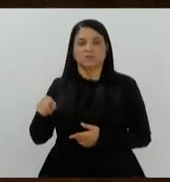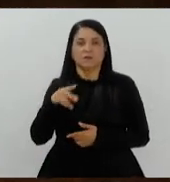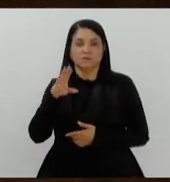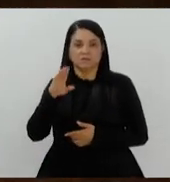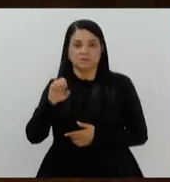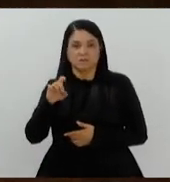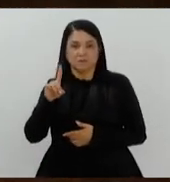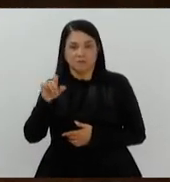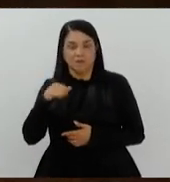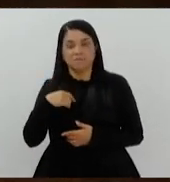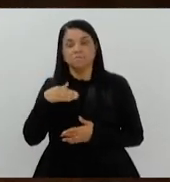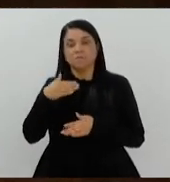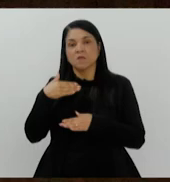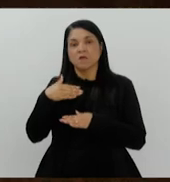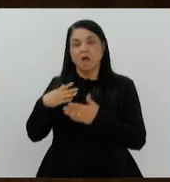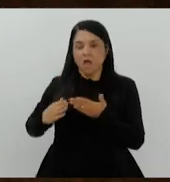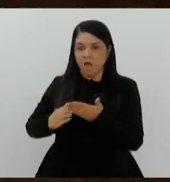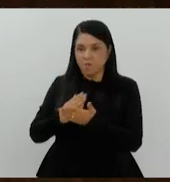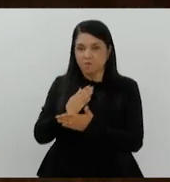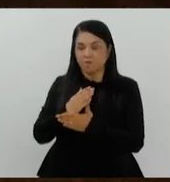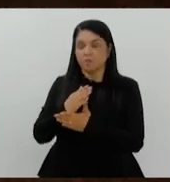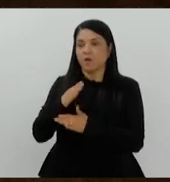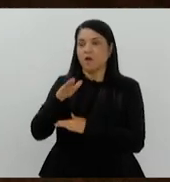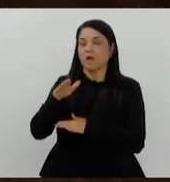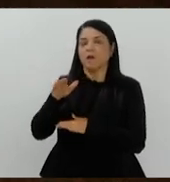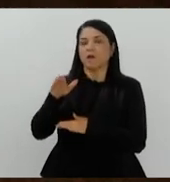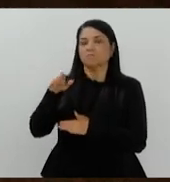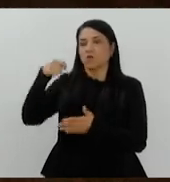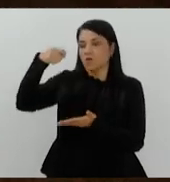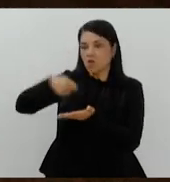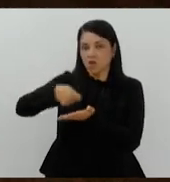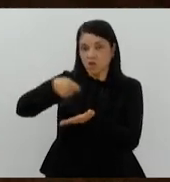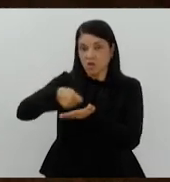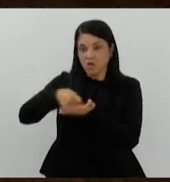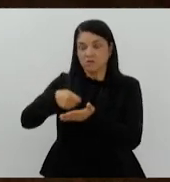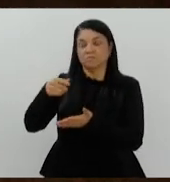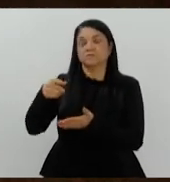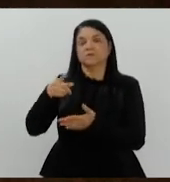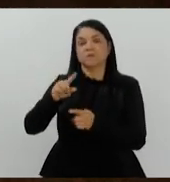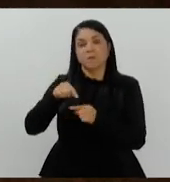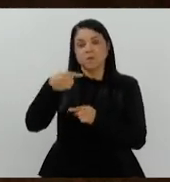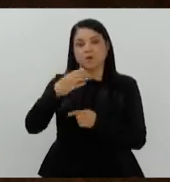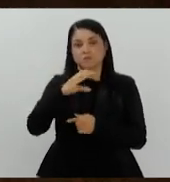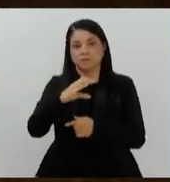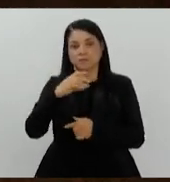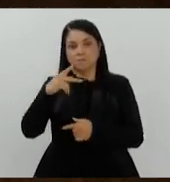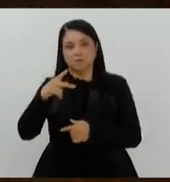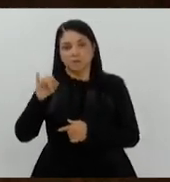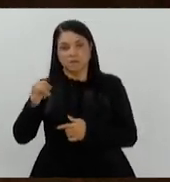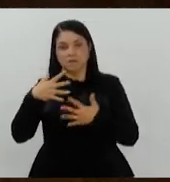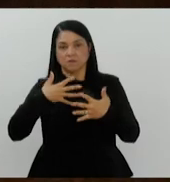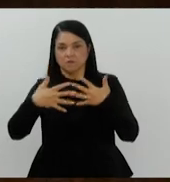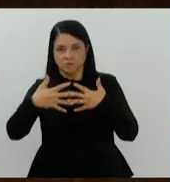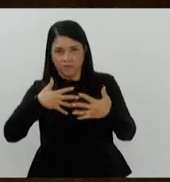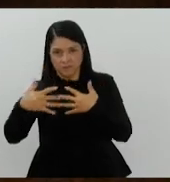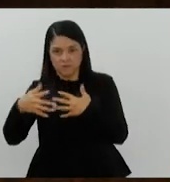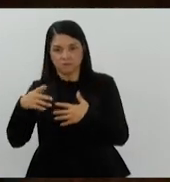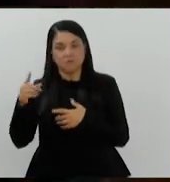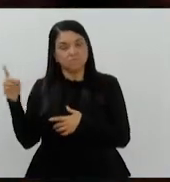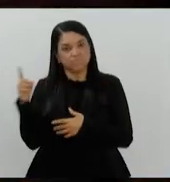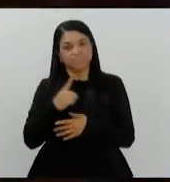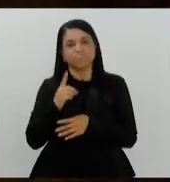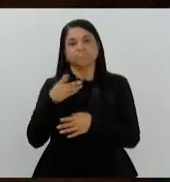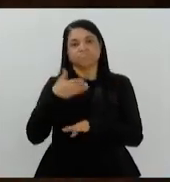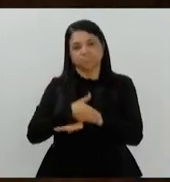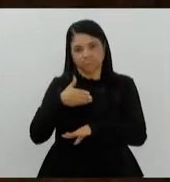a convocação do presidente da CEDAE para a próxima sessão da CPI da Transparência. Então, presidente, nós estamos tentando botar nos